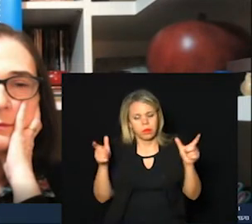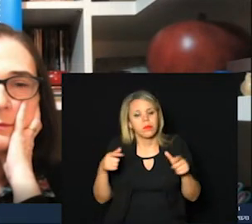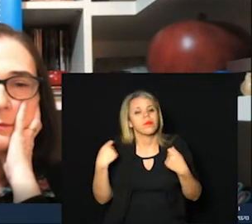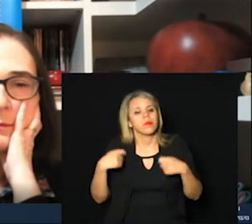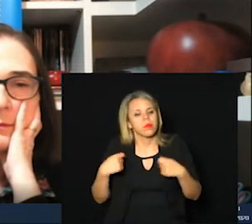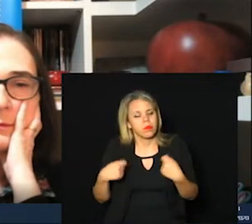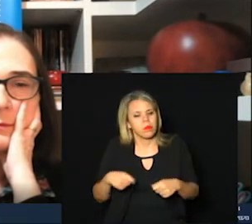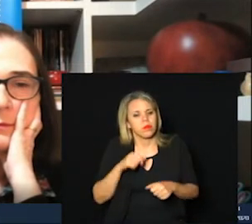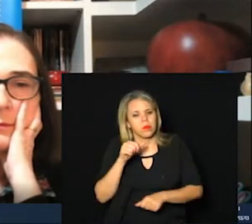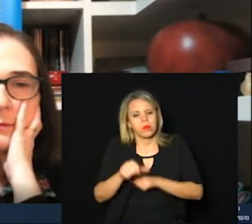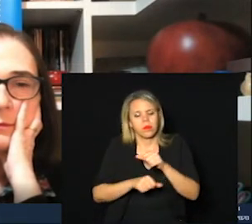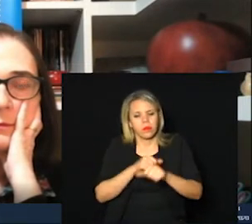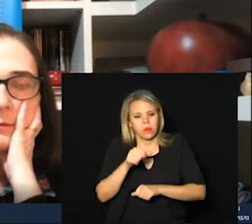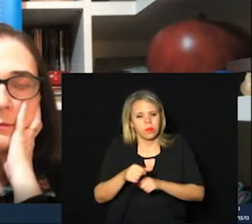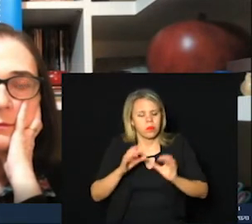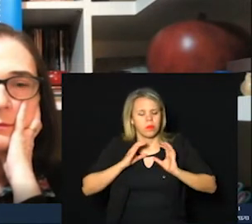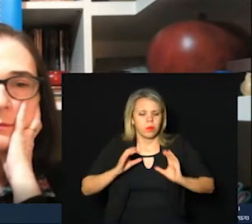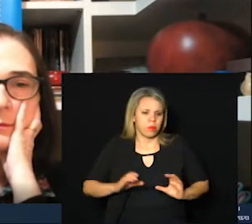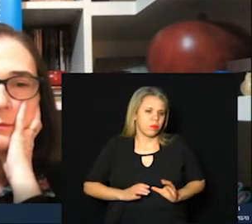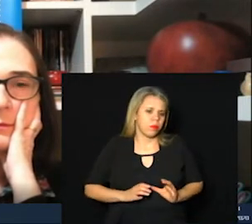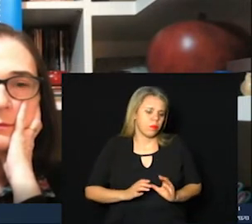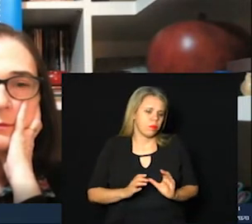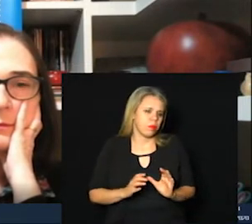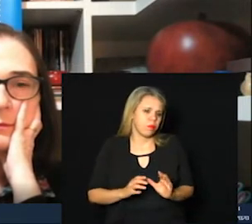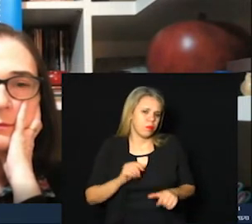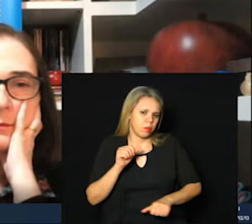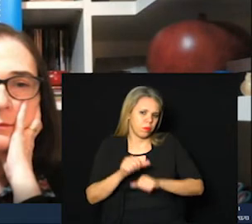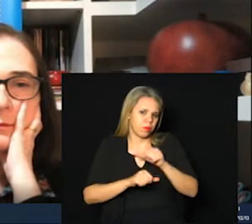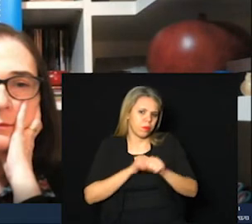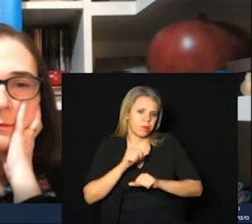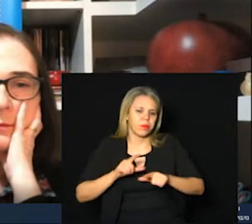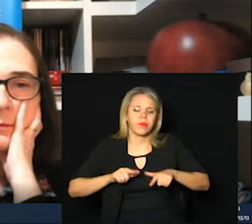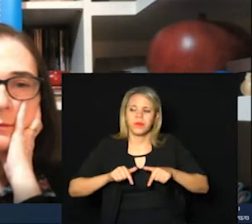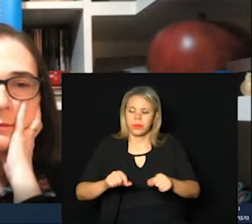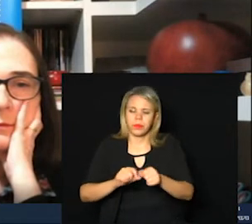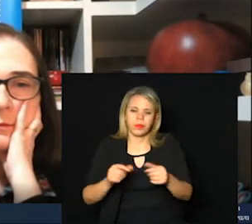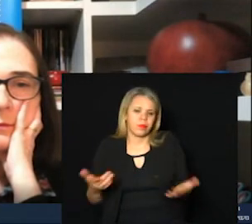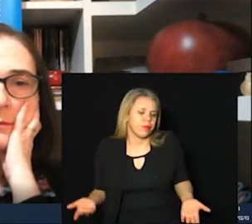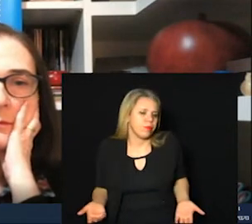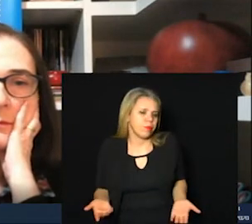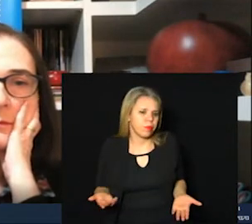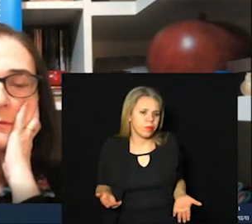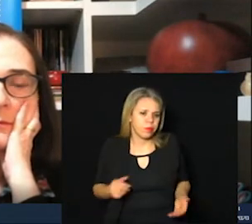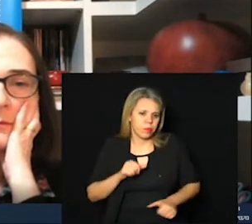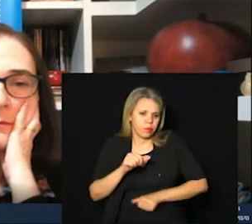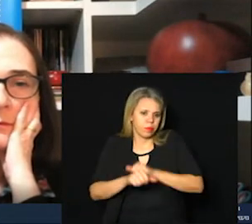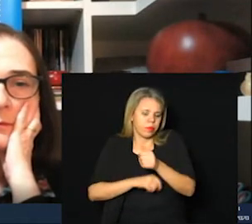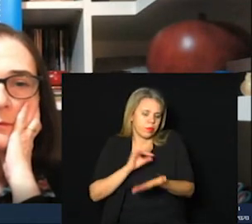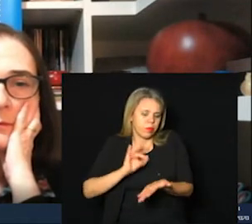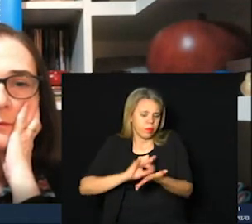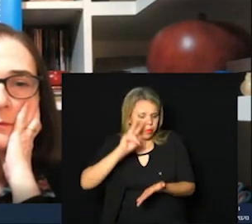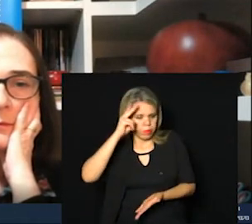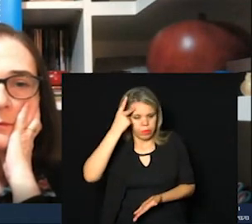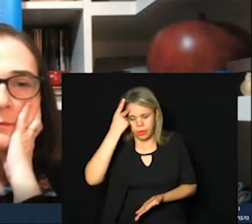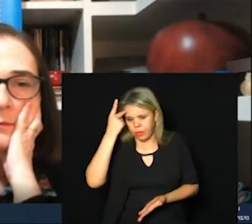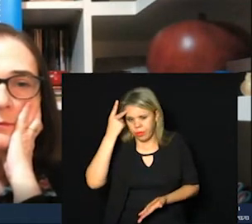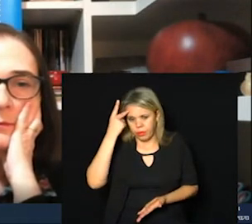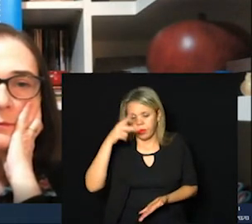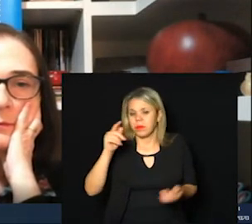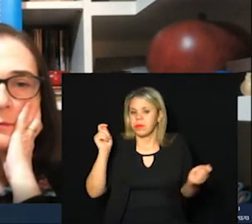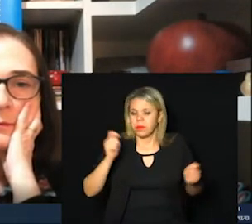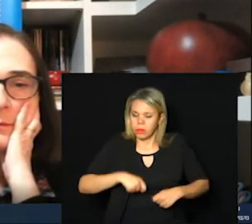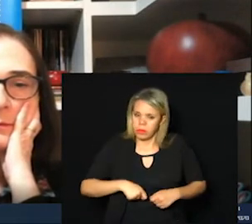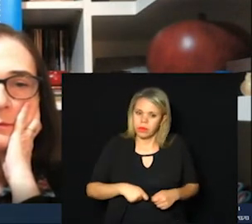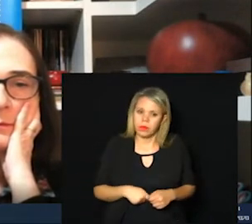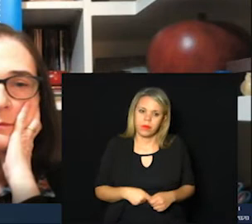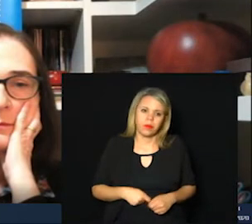necessidade de mudança de um comportamento, mudança de uma atitude, mudança de uma realidade. E isso é possível, isso